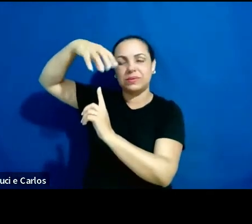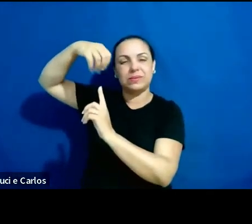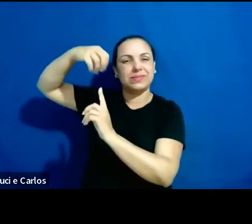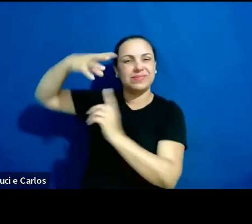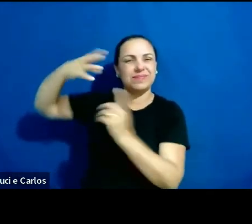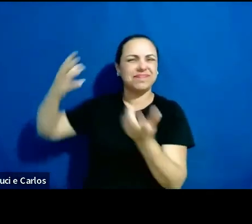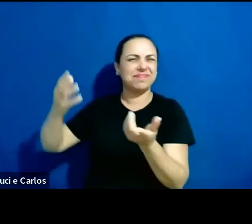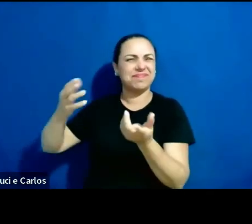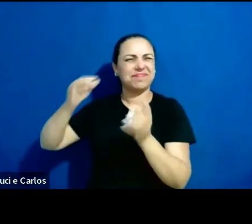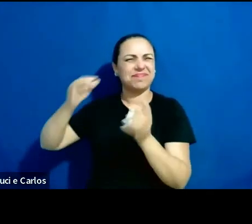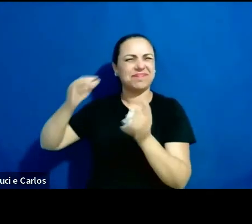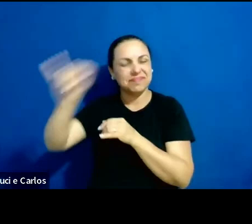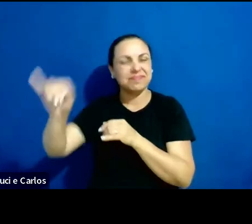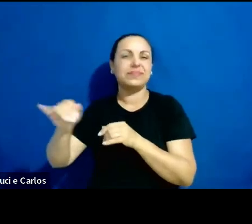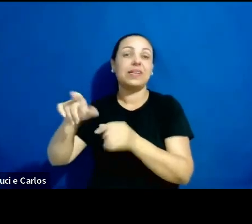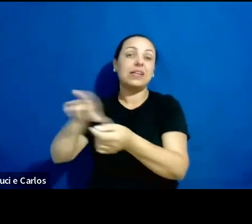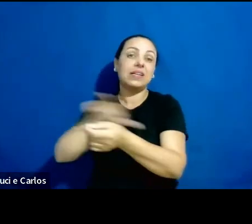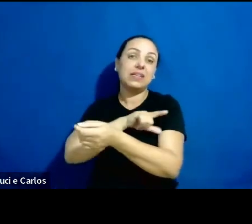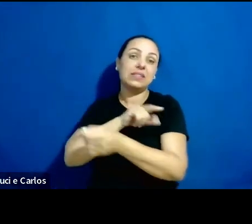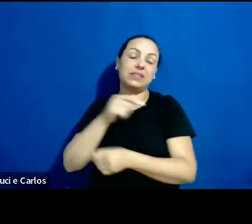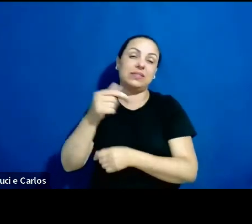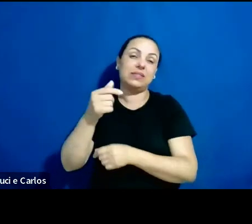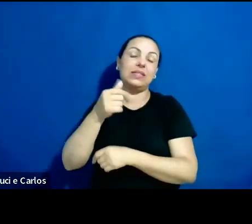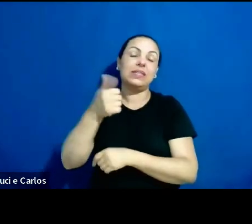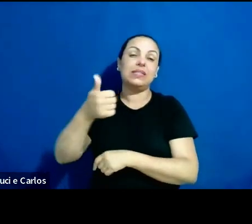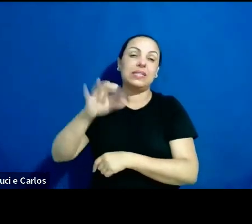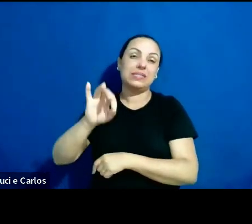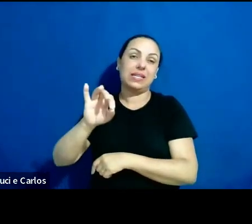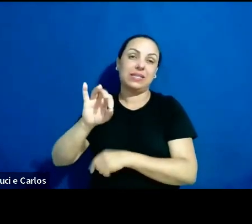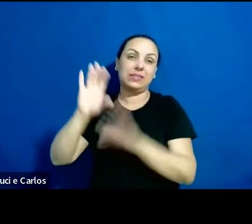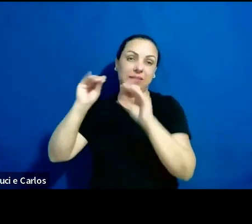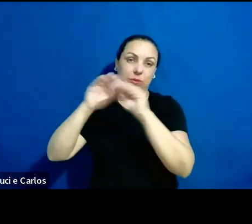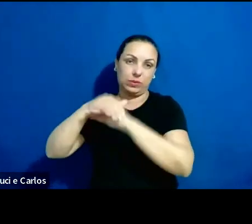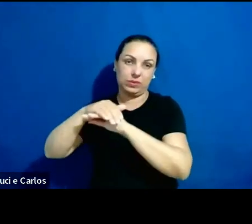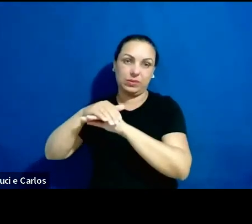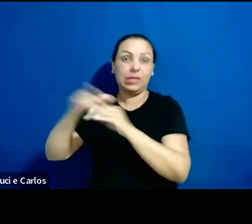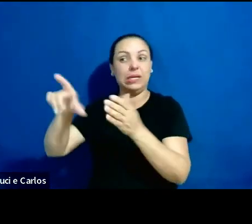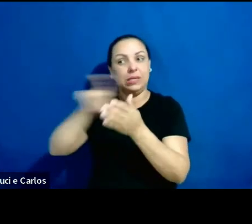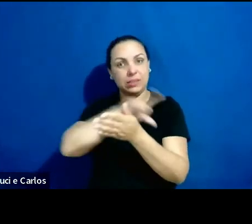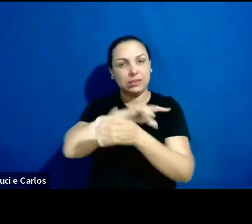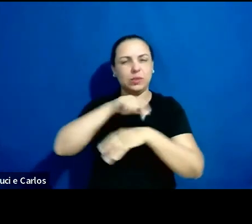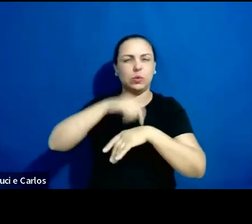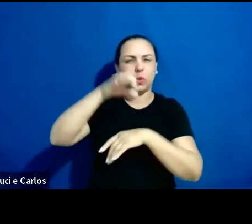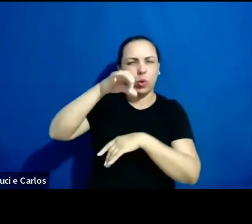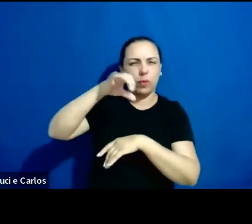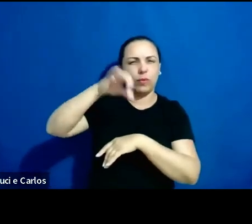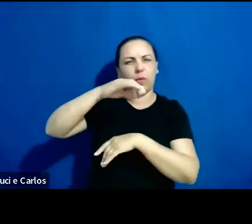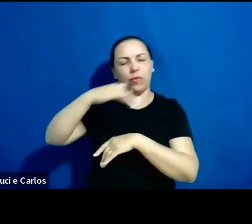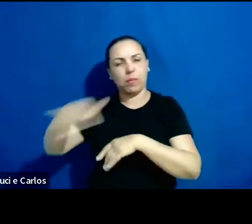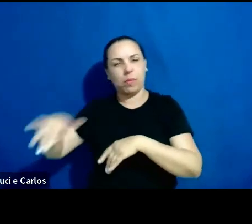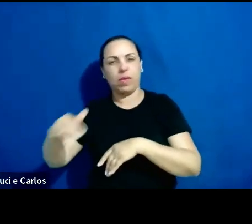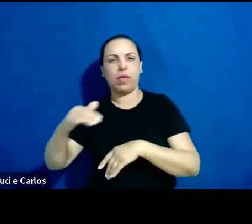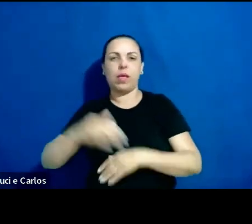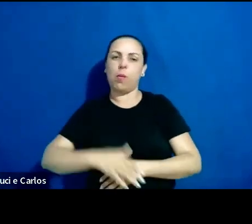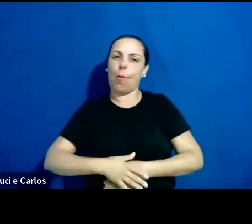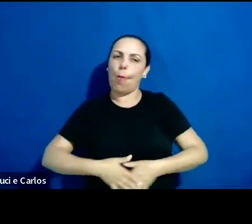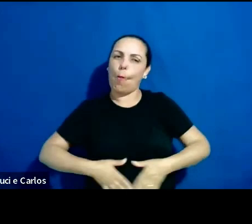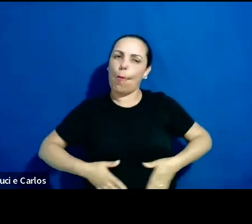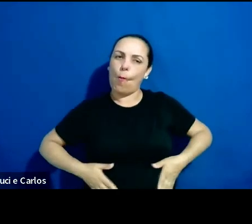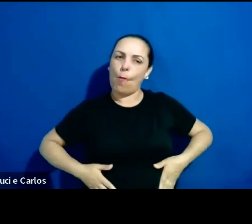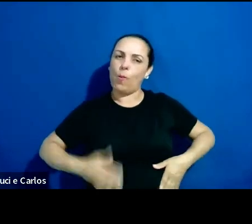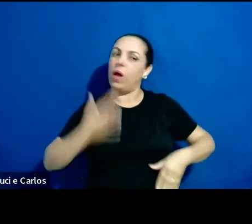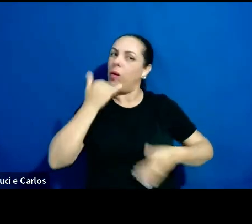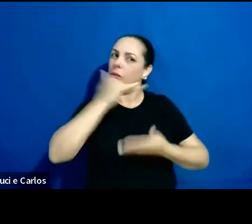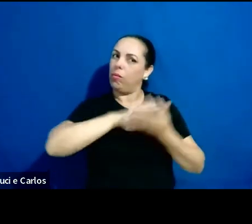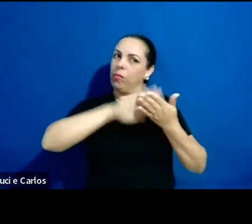22 horas, procure dormir, tá certo? De estômago vazio, para que aconteça